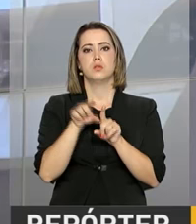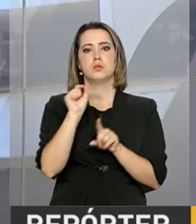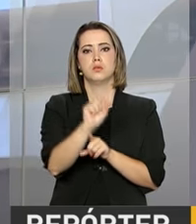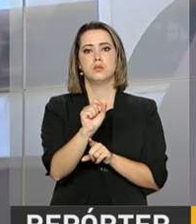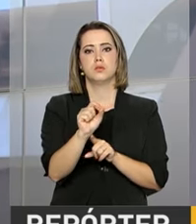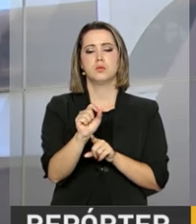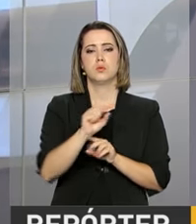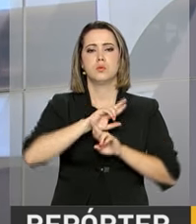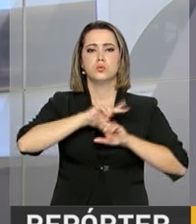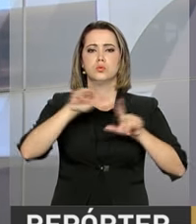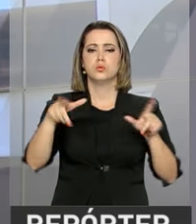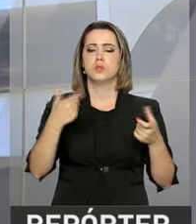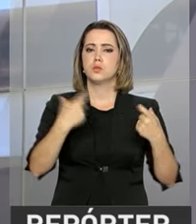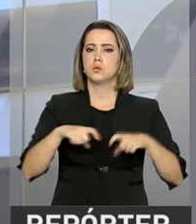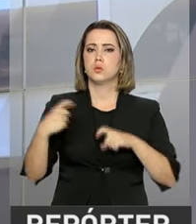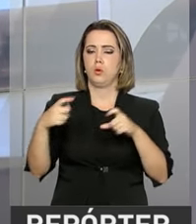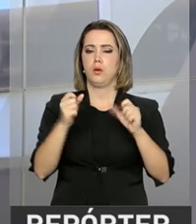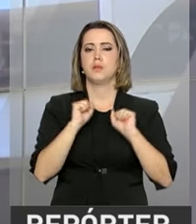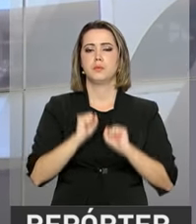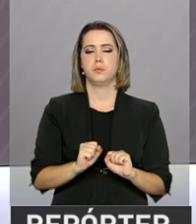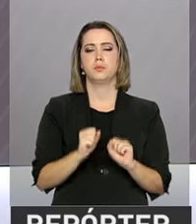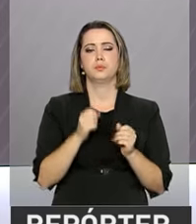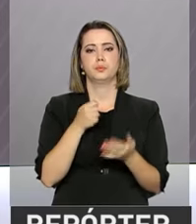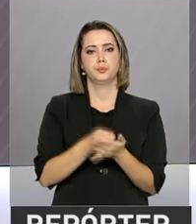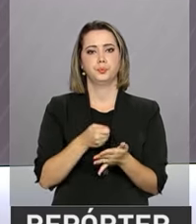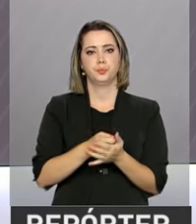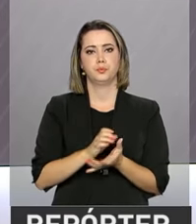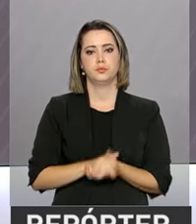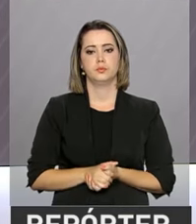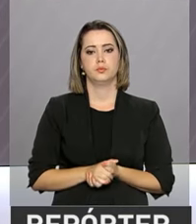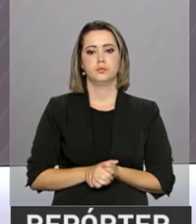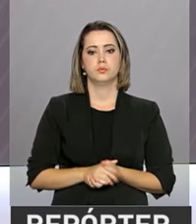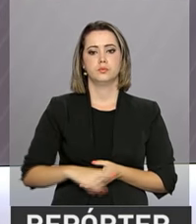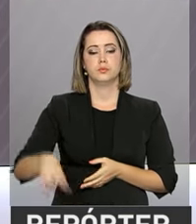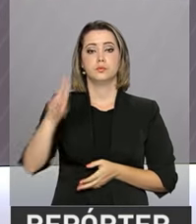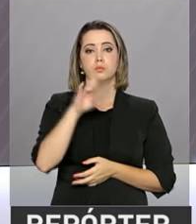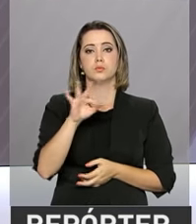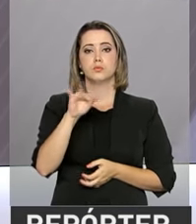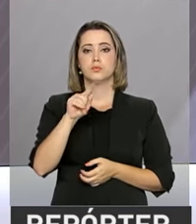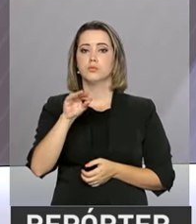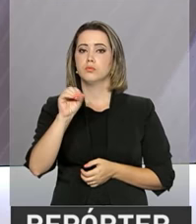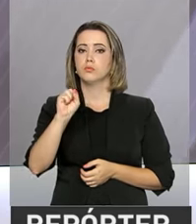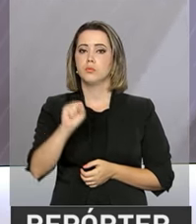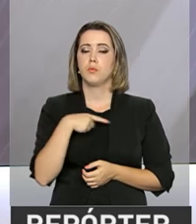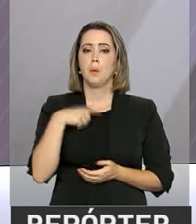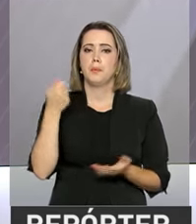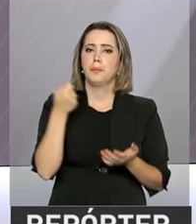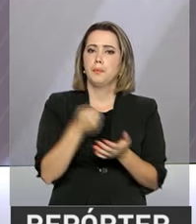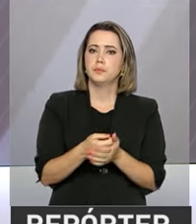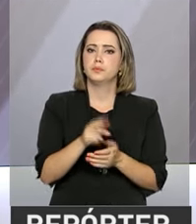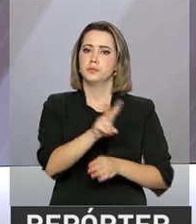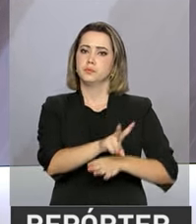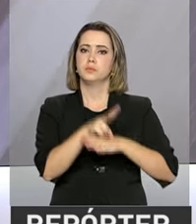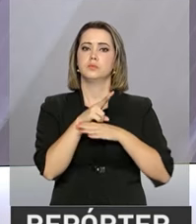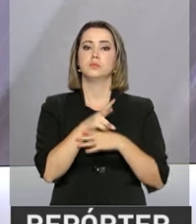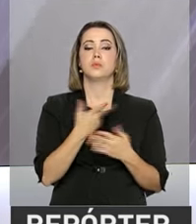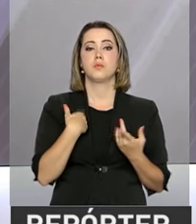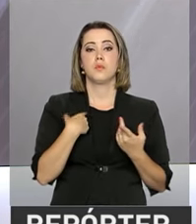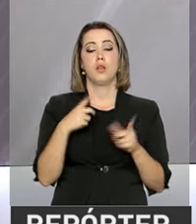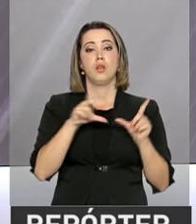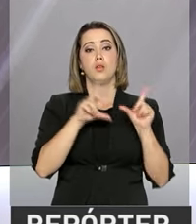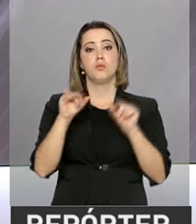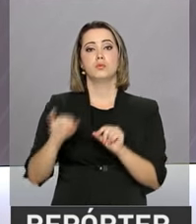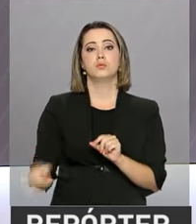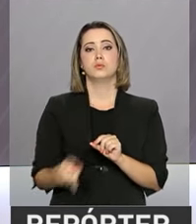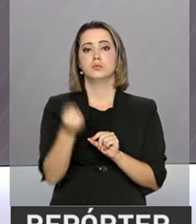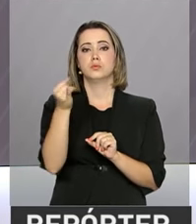e canais eletrônicos de auto-atendimento o uso do fgts como garantia para um empréstimo consignado vai